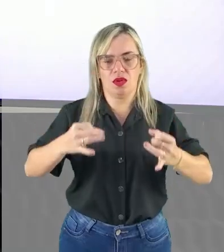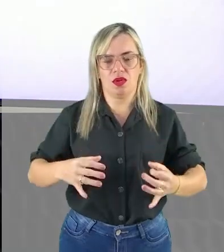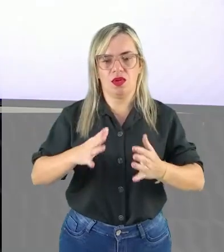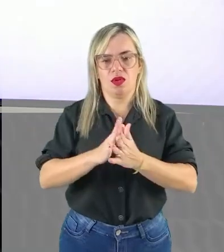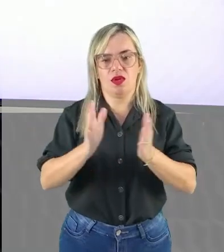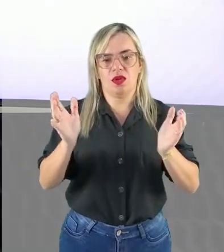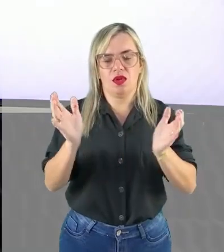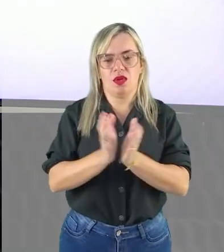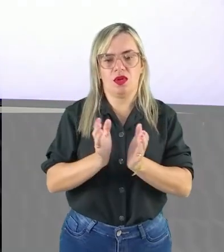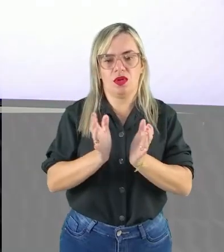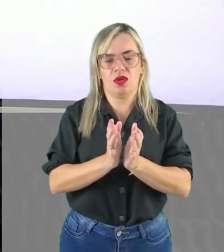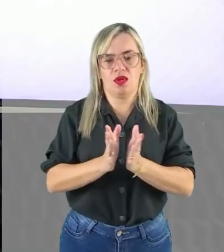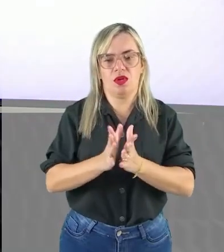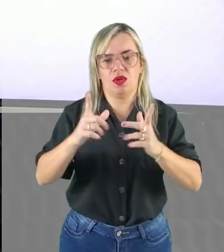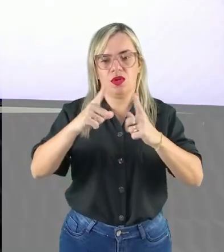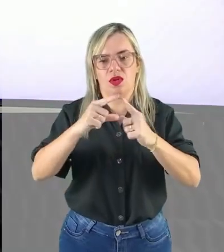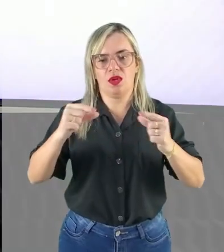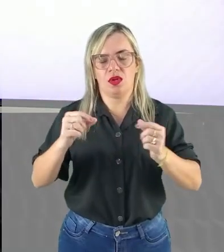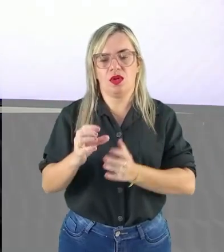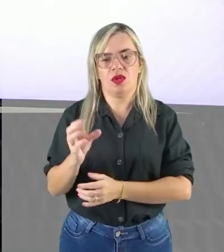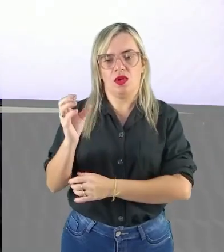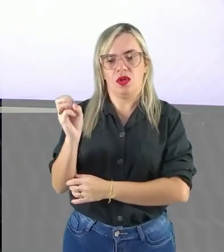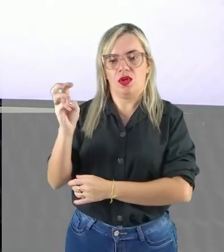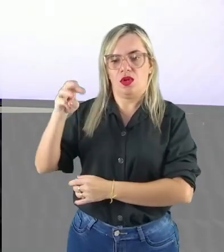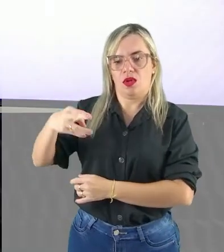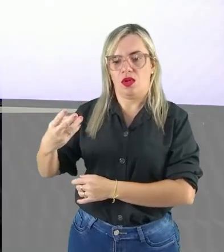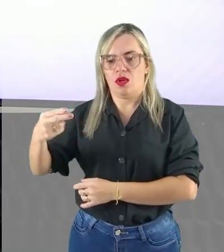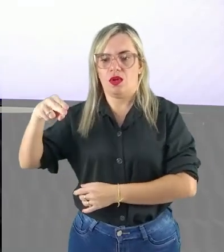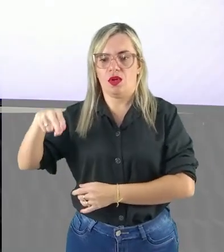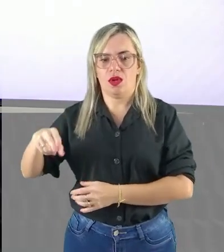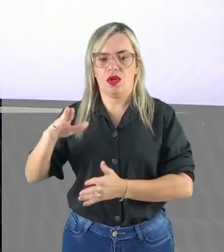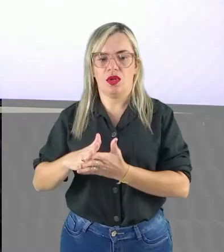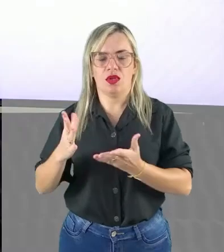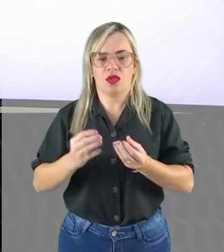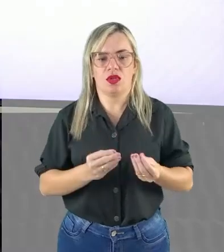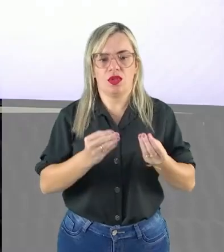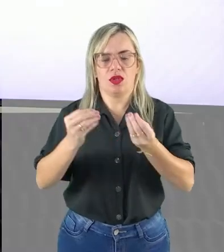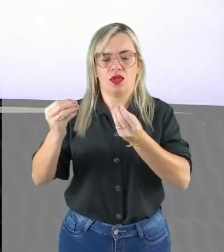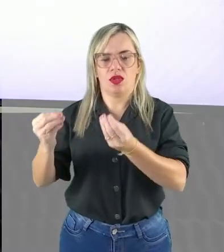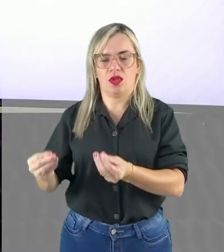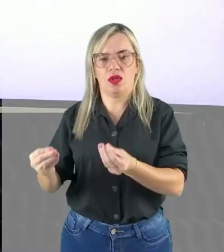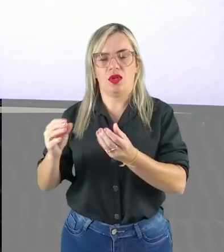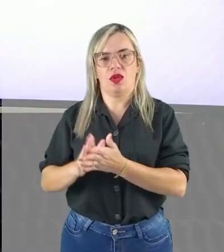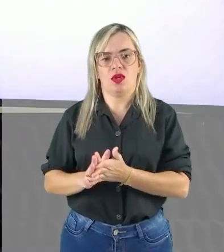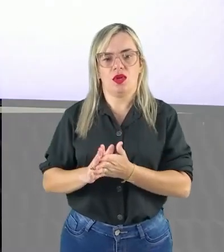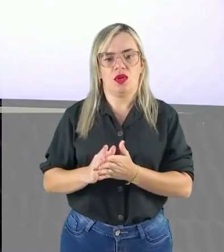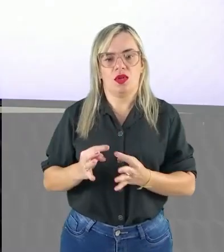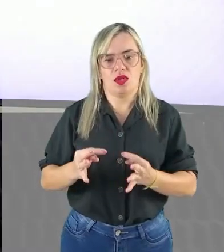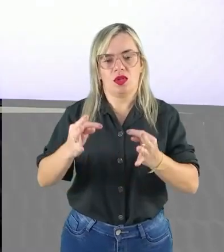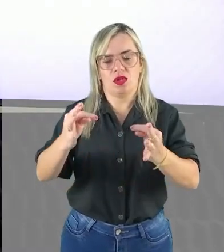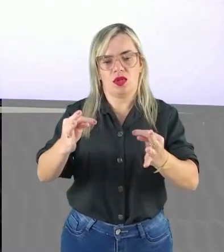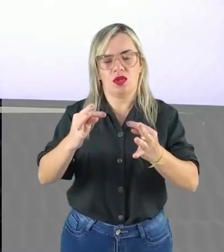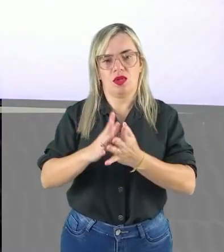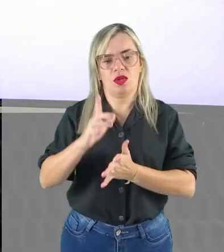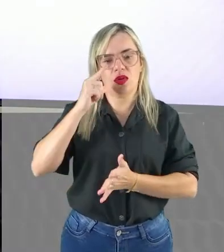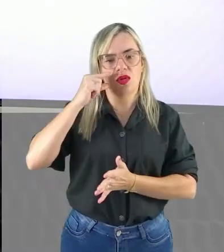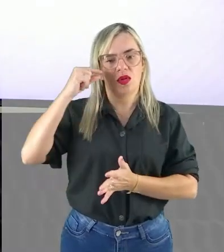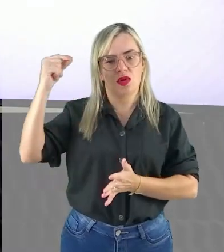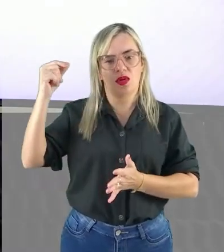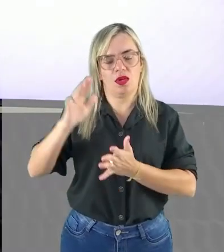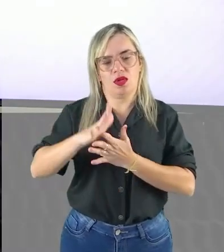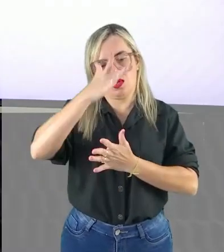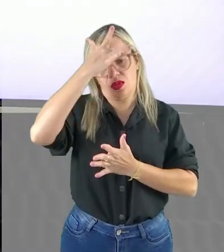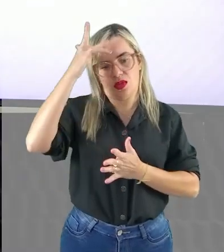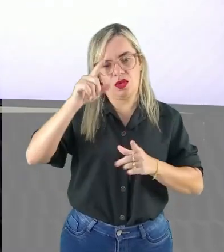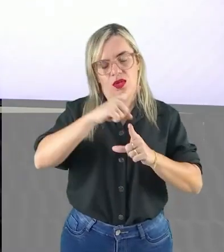companhia japonesa Onron está doando robogato para as pessoas. Ou letra E, convencer o